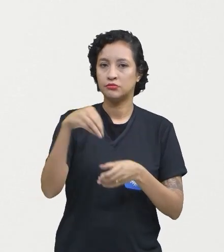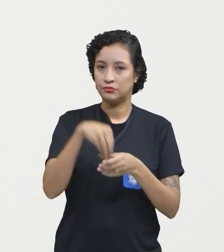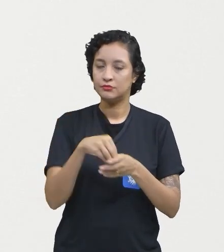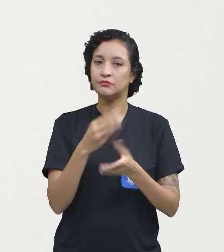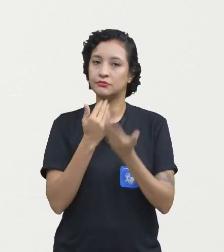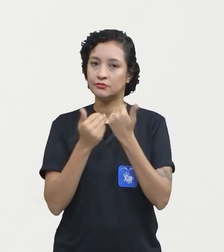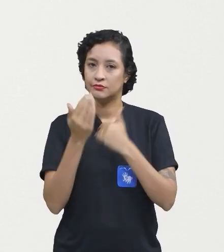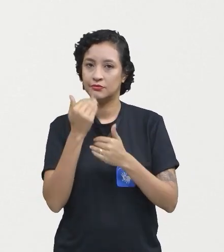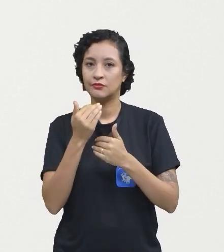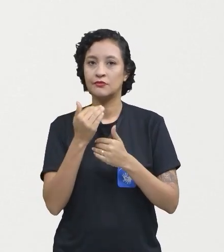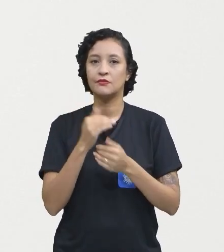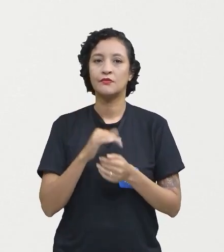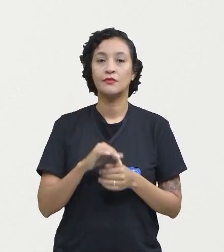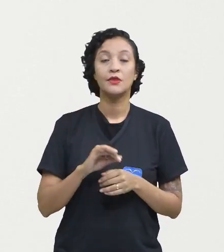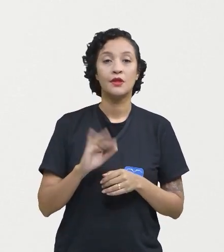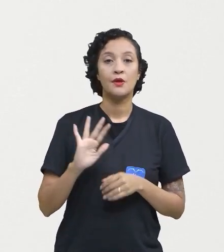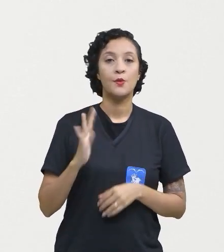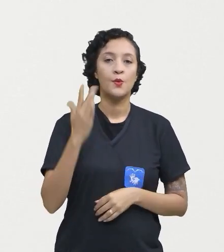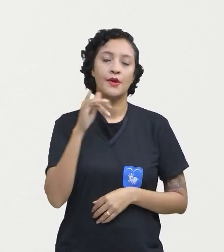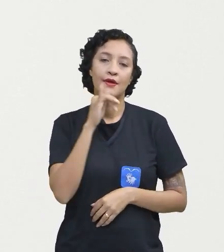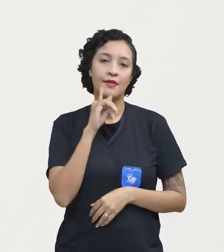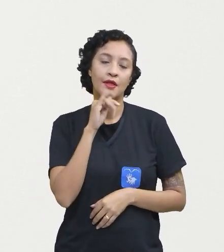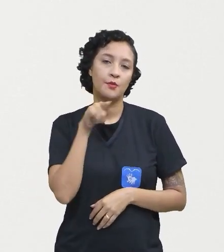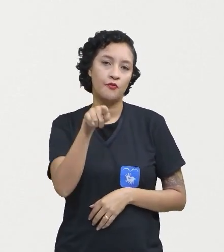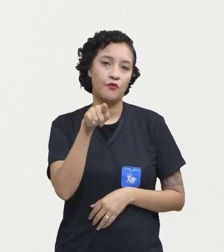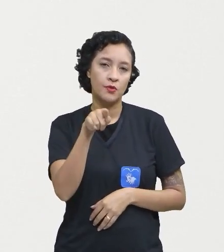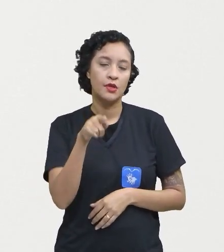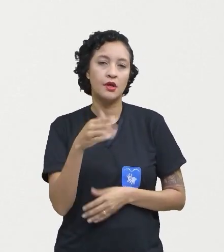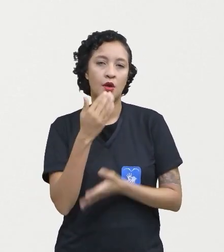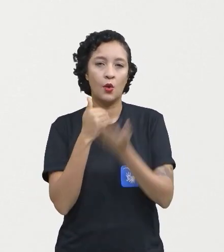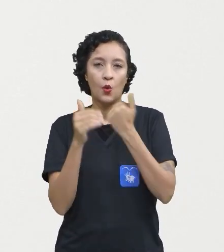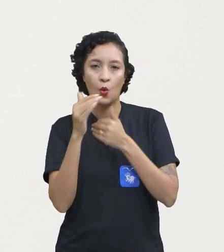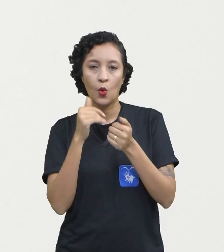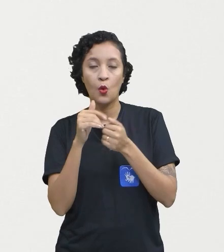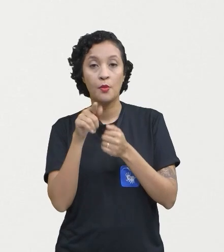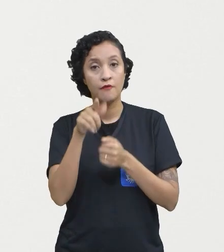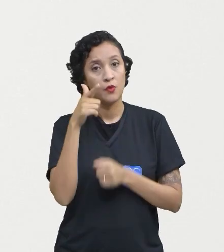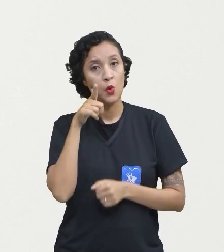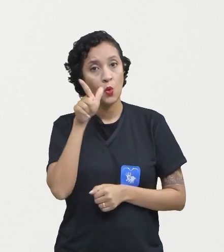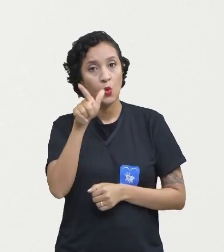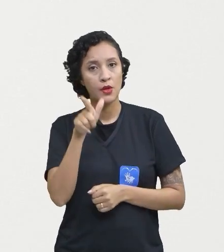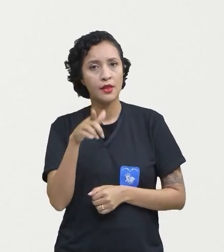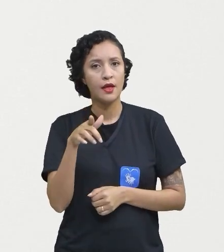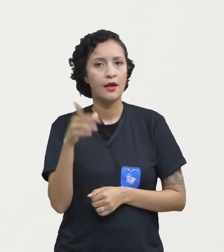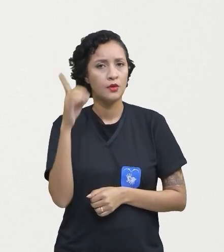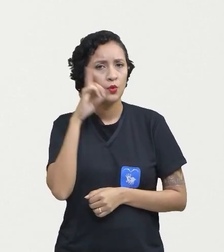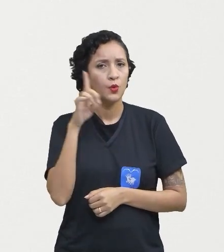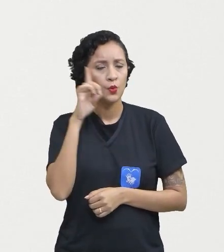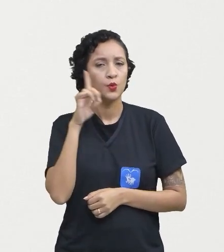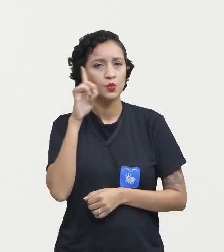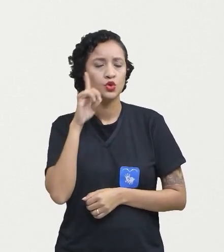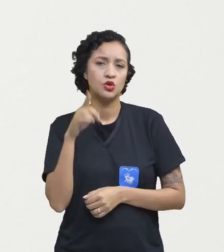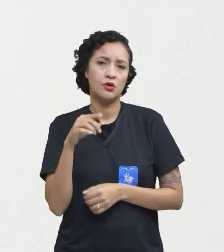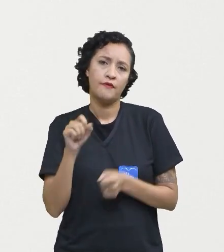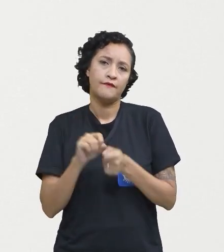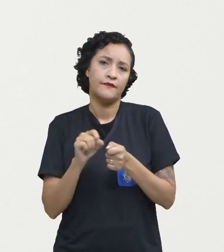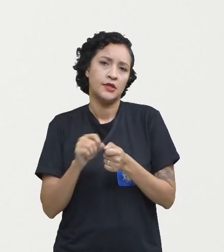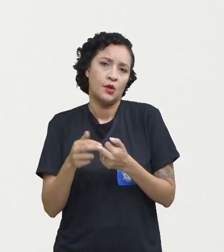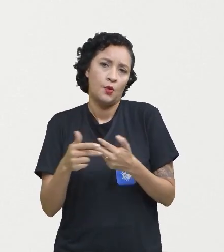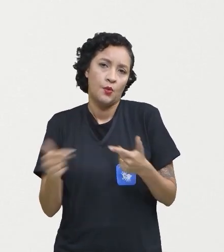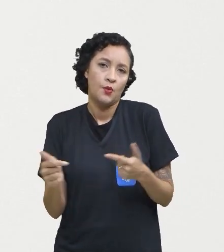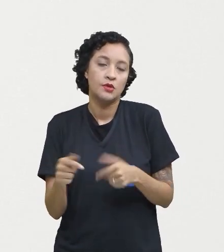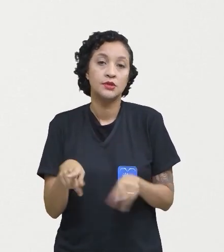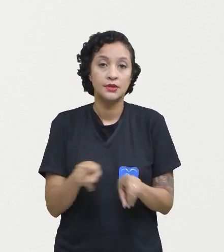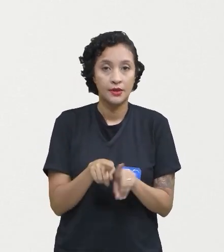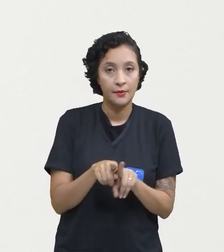que você, por exemplo, você precisa se alimentar para que você consiga fazer suas atividades do dia a dia. Os animais também precisam se alimentar. E na alimentação